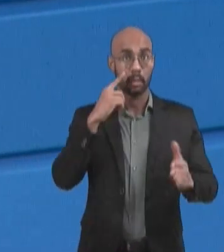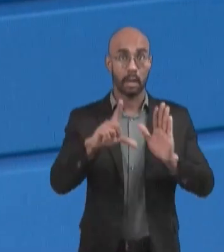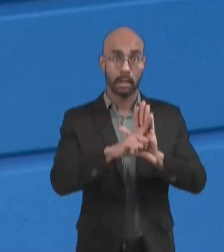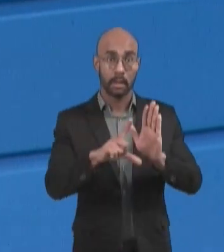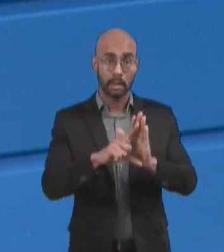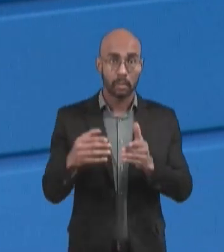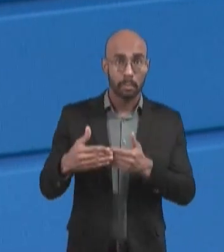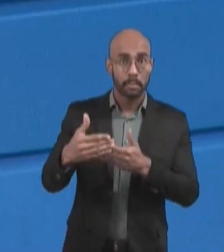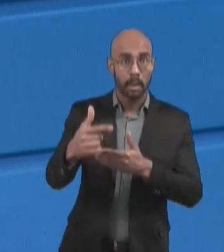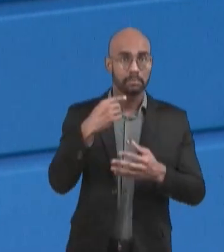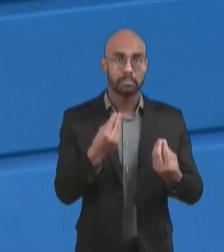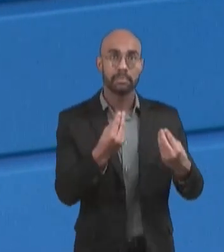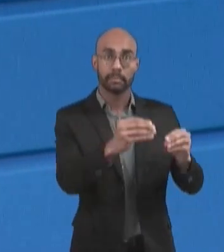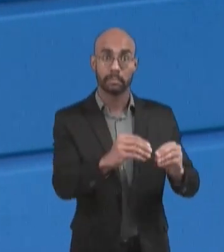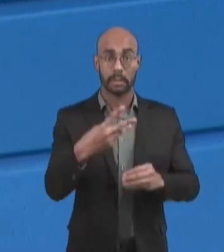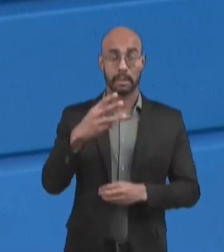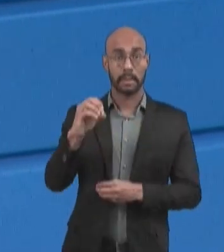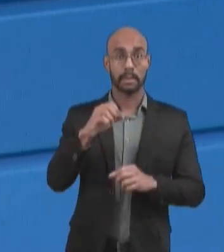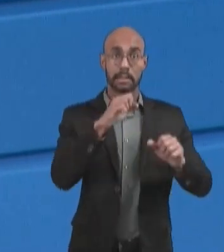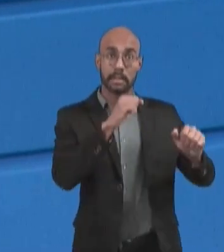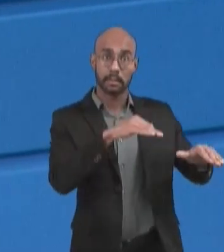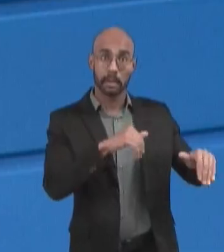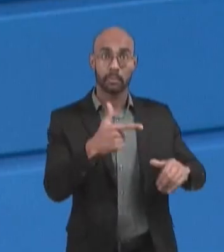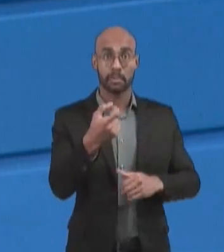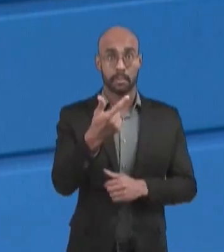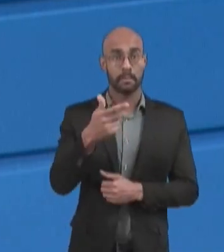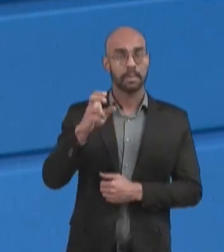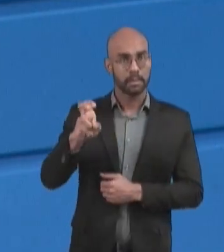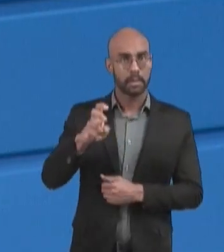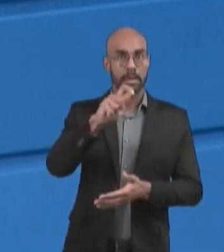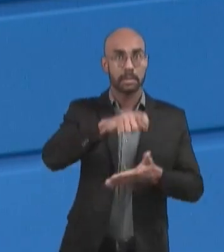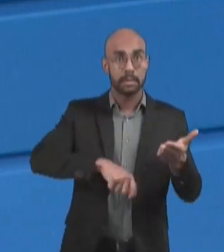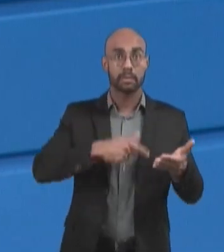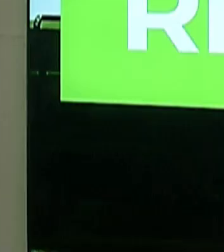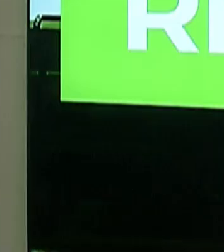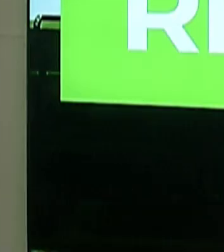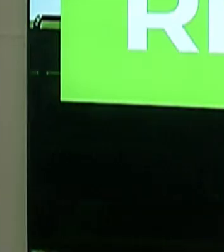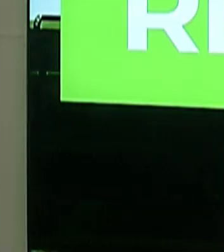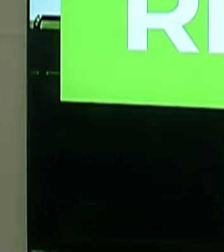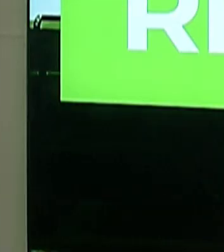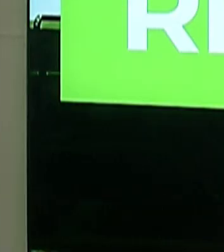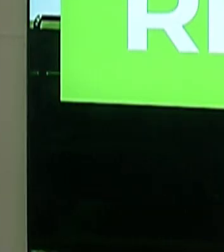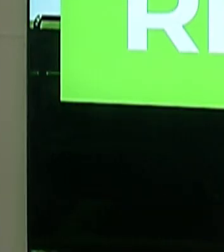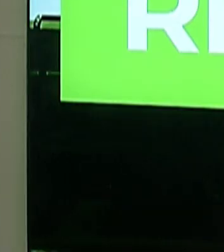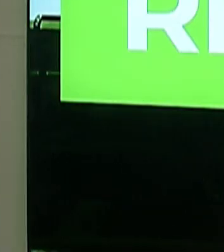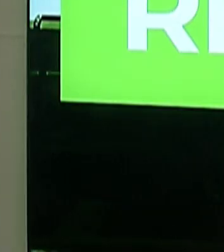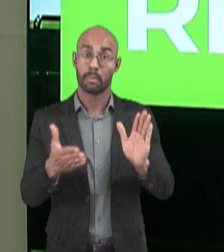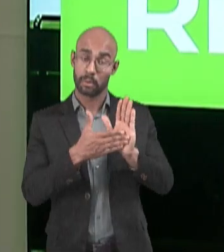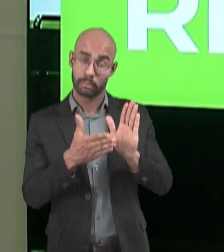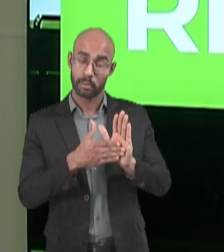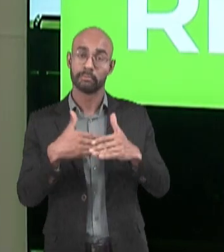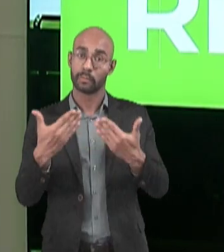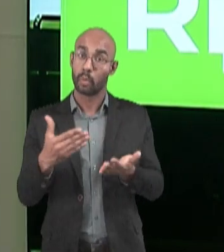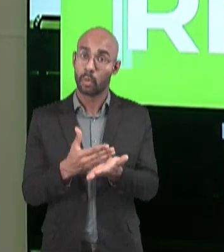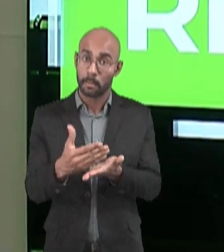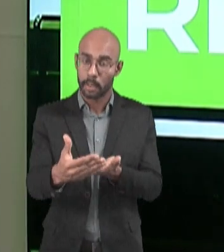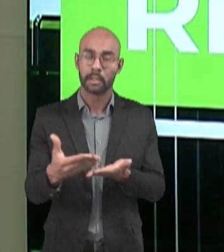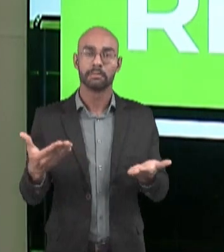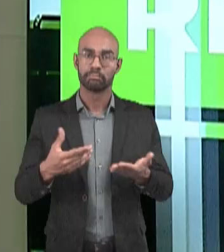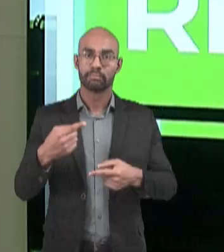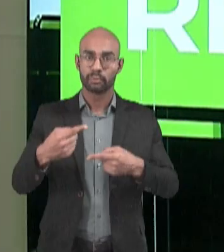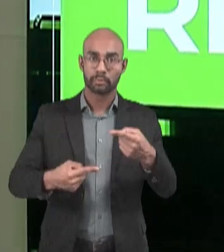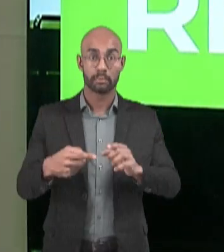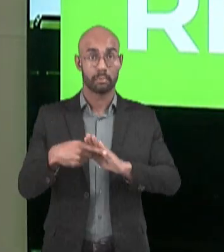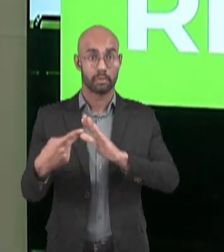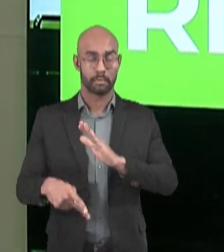publicação. Plenário Júlio Maia, 30 de setembro de 2025, assina deputado Júnior Mock. Proposta, então, que começa a tramitar